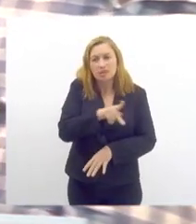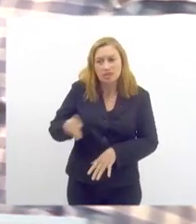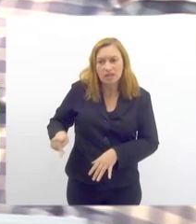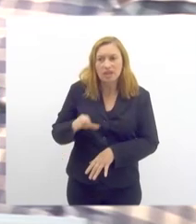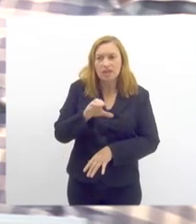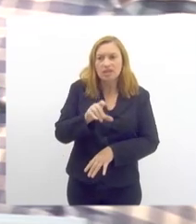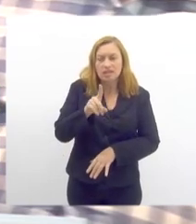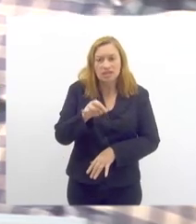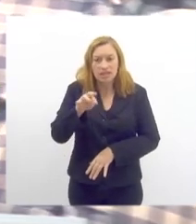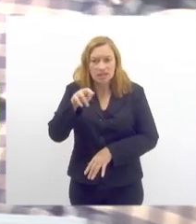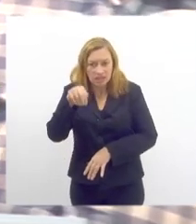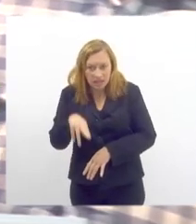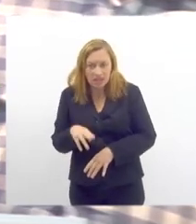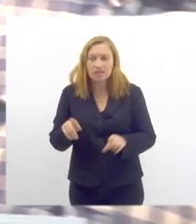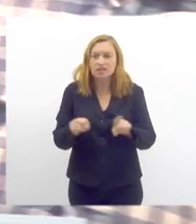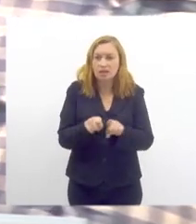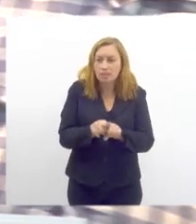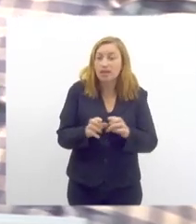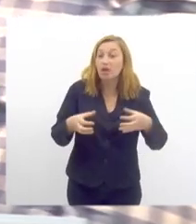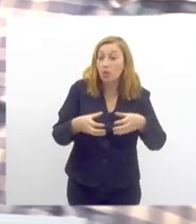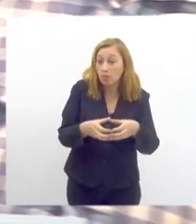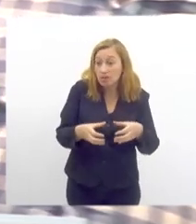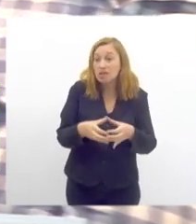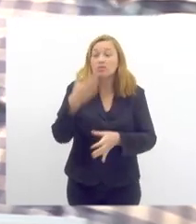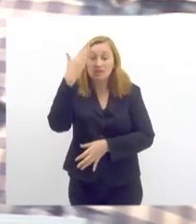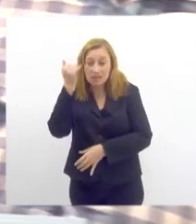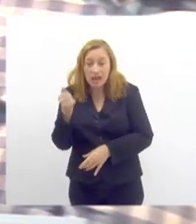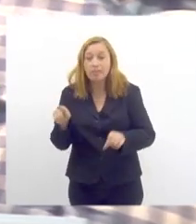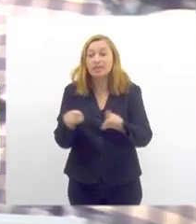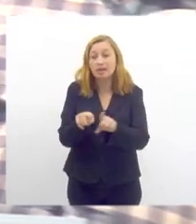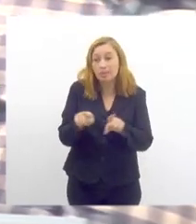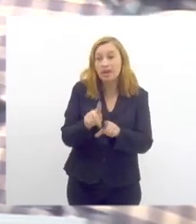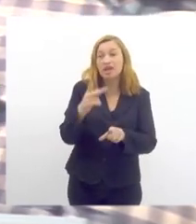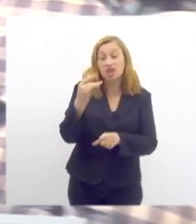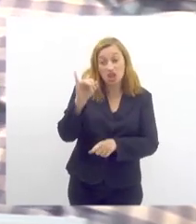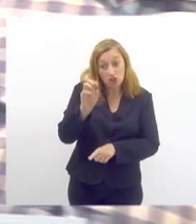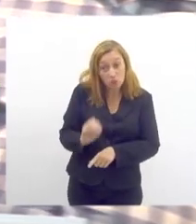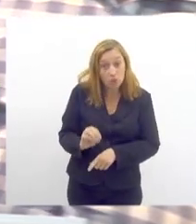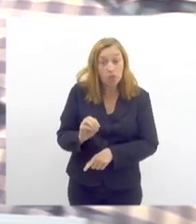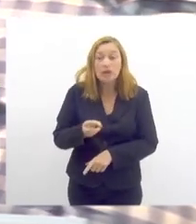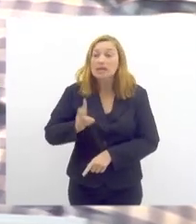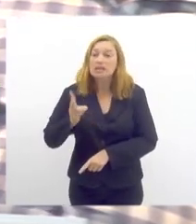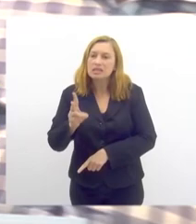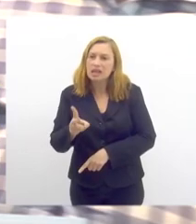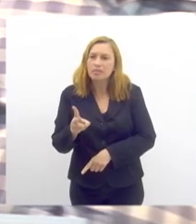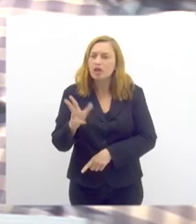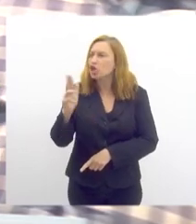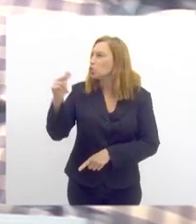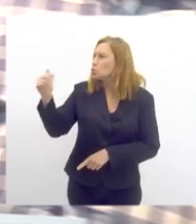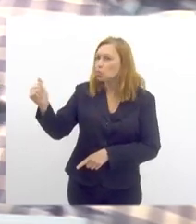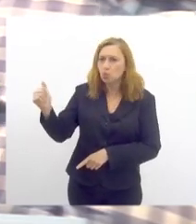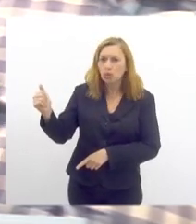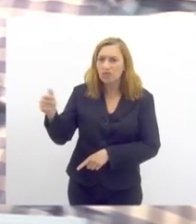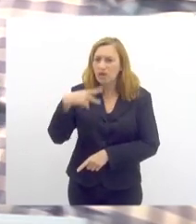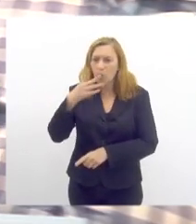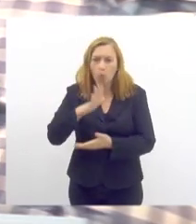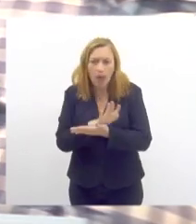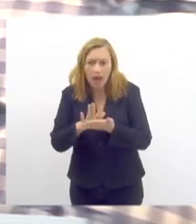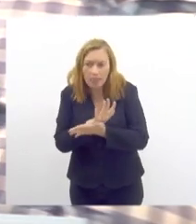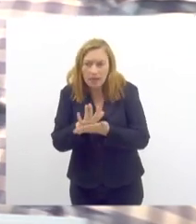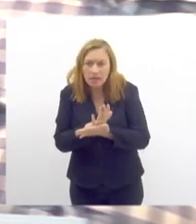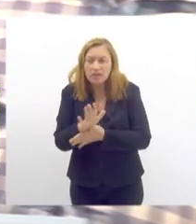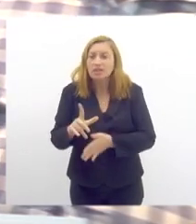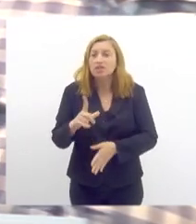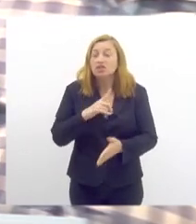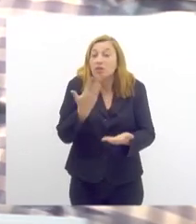sabe disso, o presidente da comissão, o Igor, sabe disso também perfeitamente, e sempre, ele nunca questionou isso, que nós